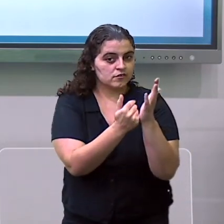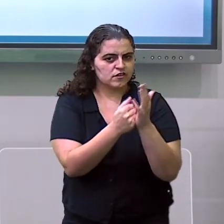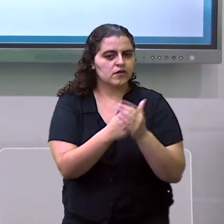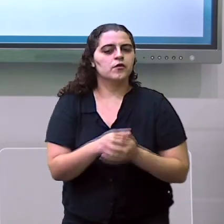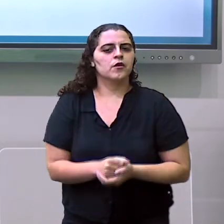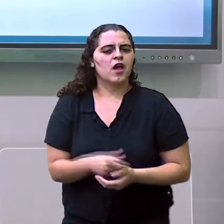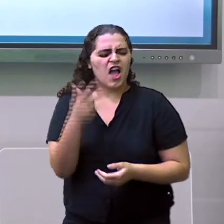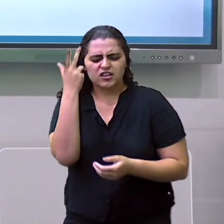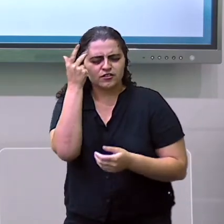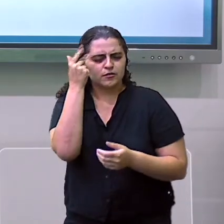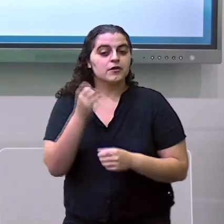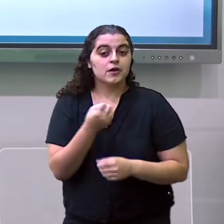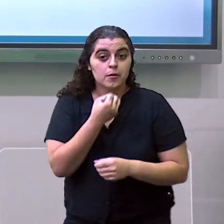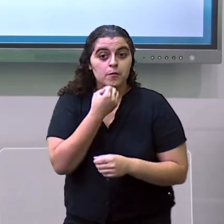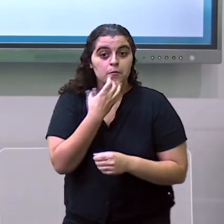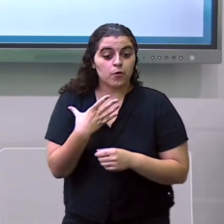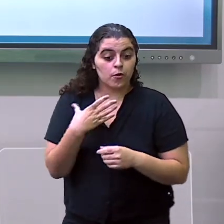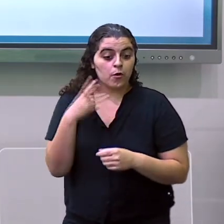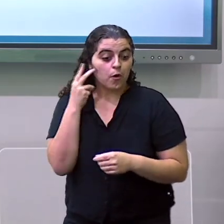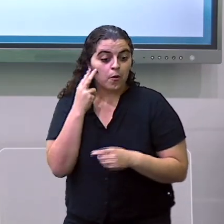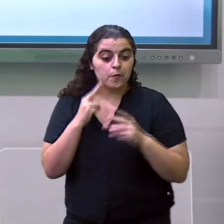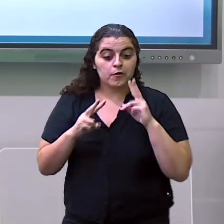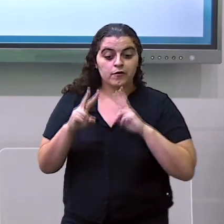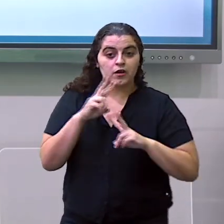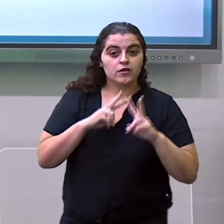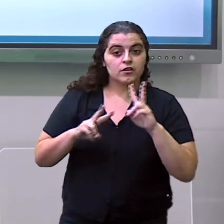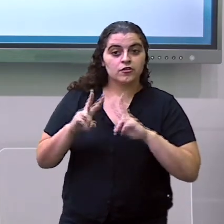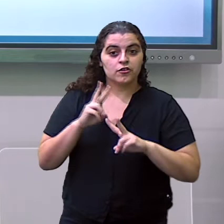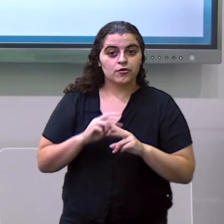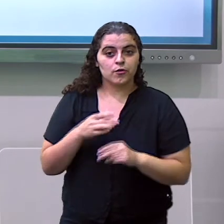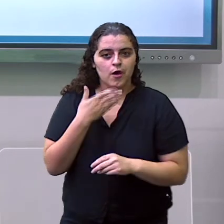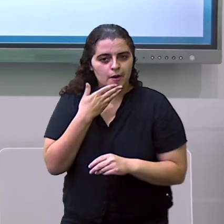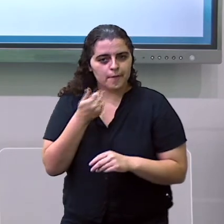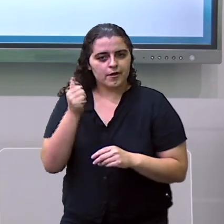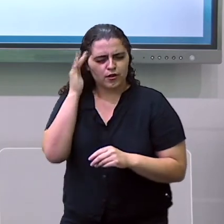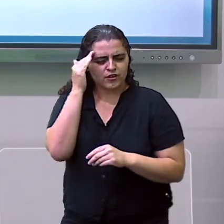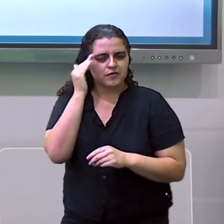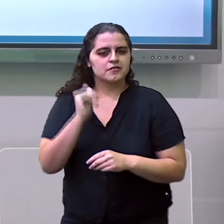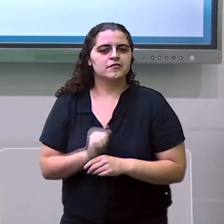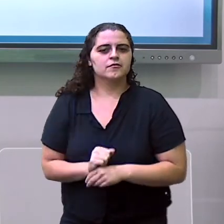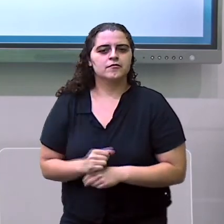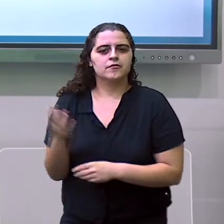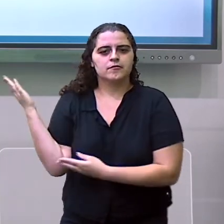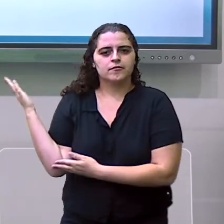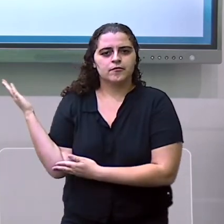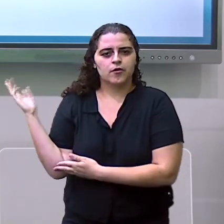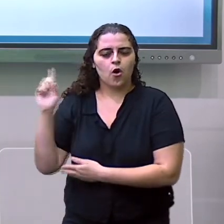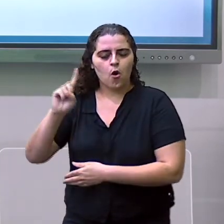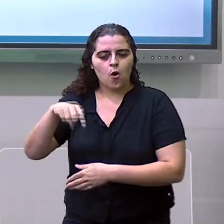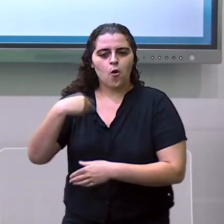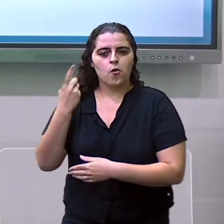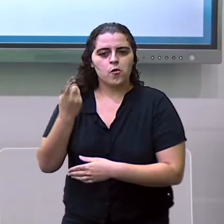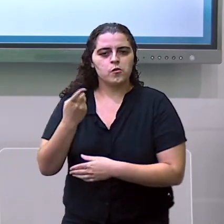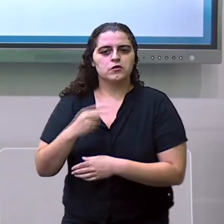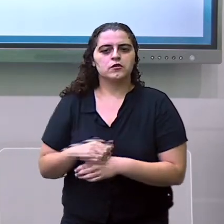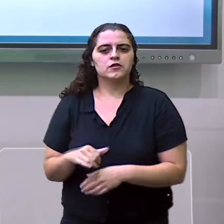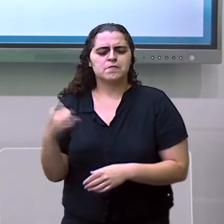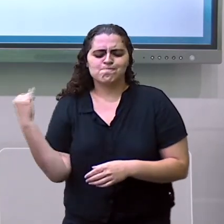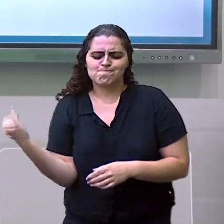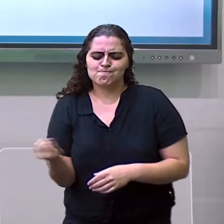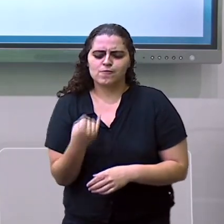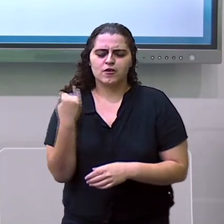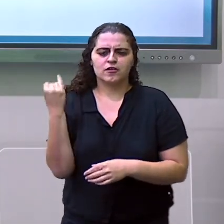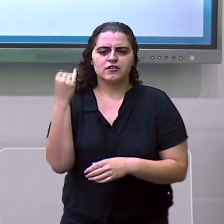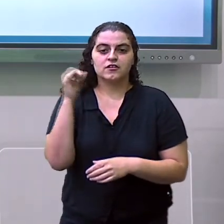seu algarismo, né? Dentro, olhando, observando um desenho. Outra questão muito importante